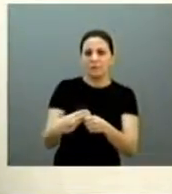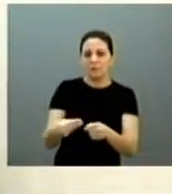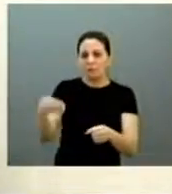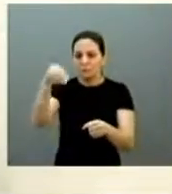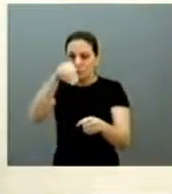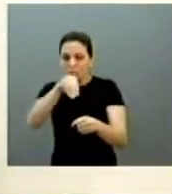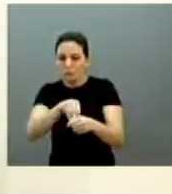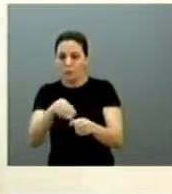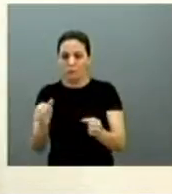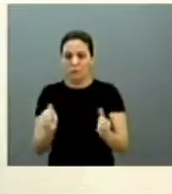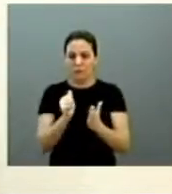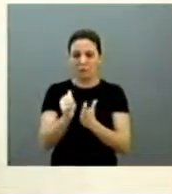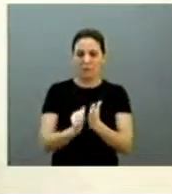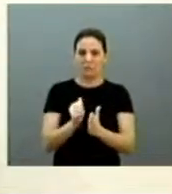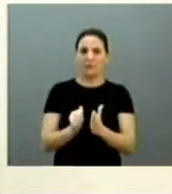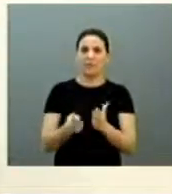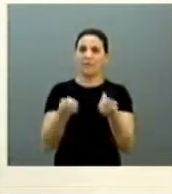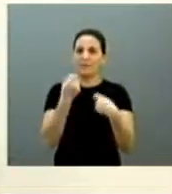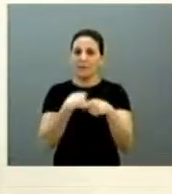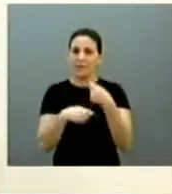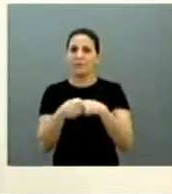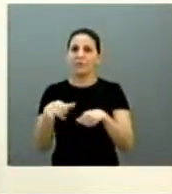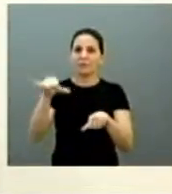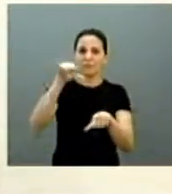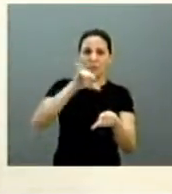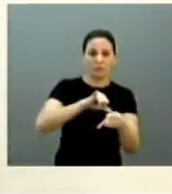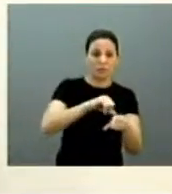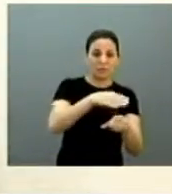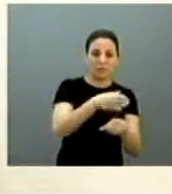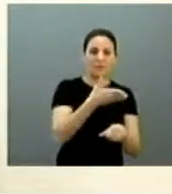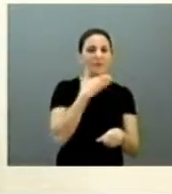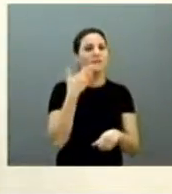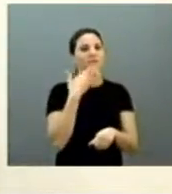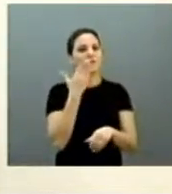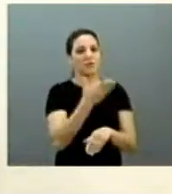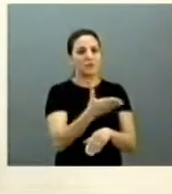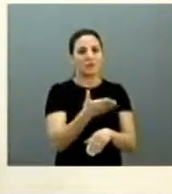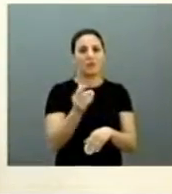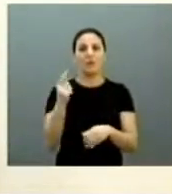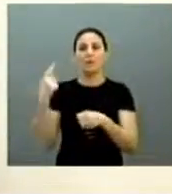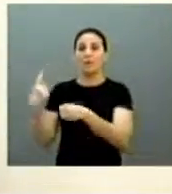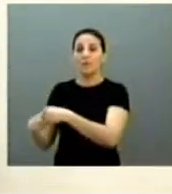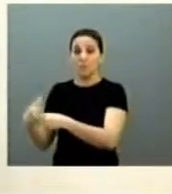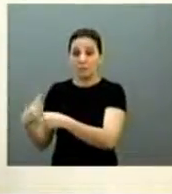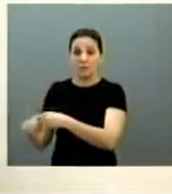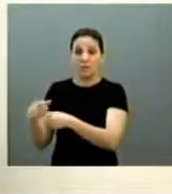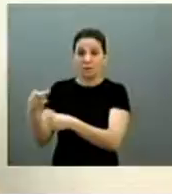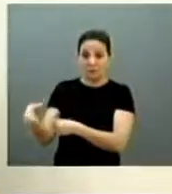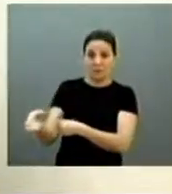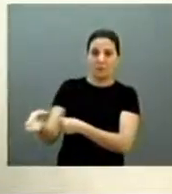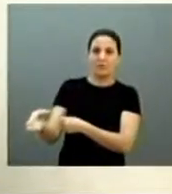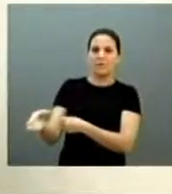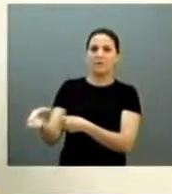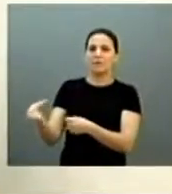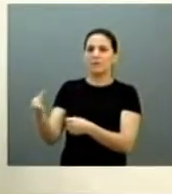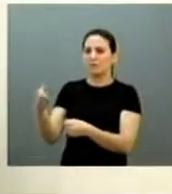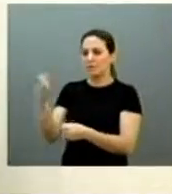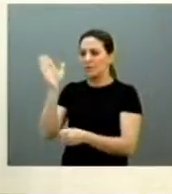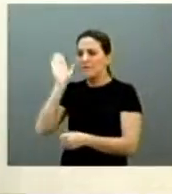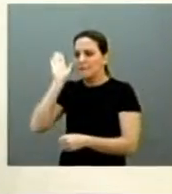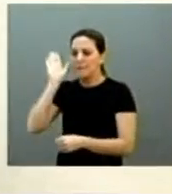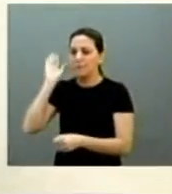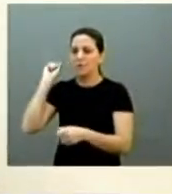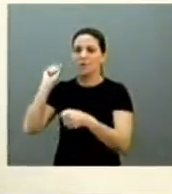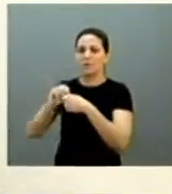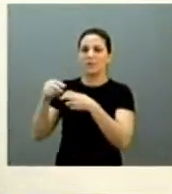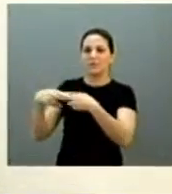Agora, a administração, o centro é fácil governar. Para a periferia, que foi lá e prometeu e fez isso,